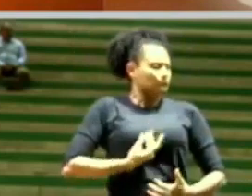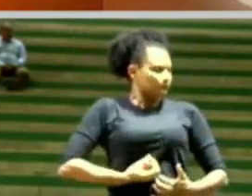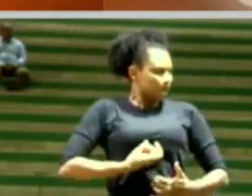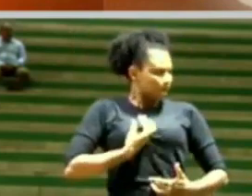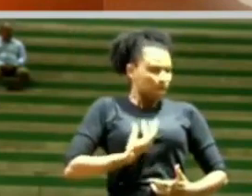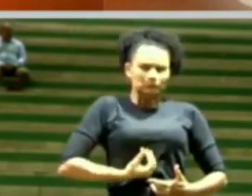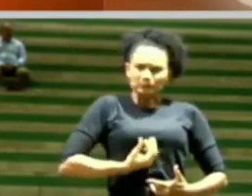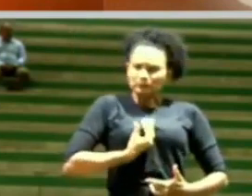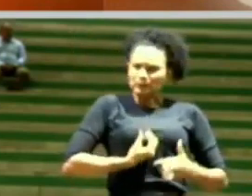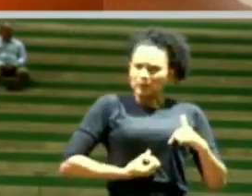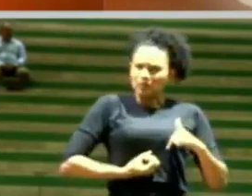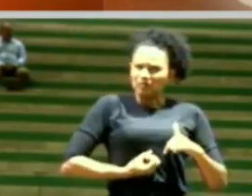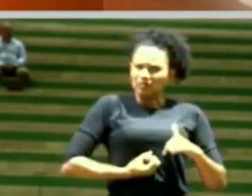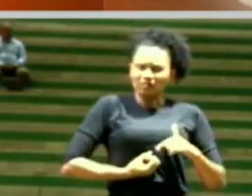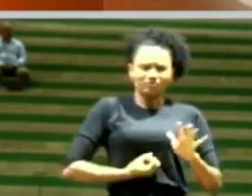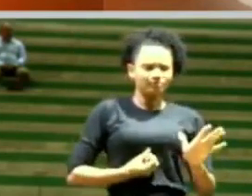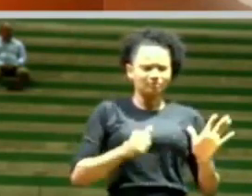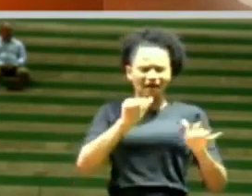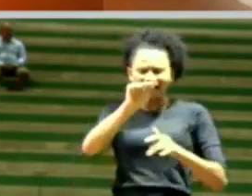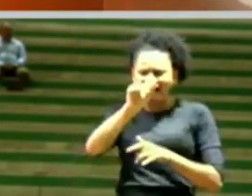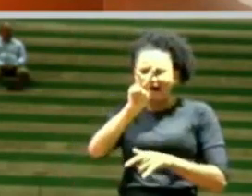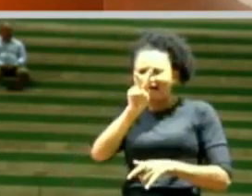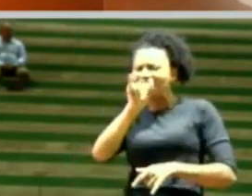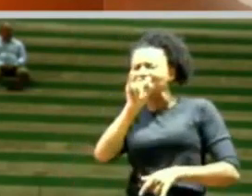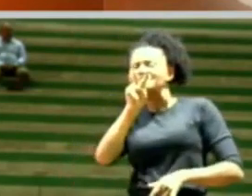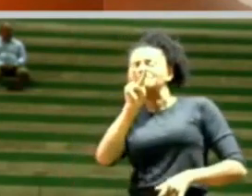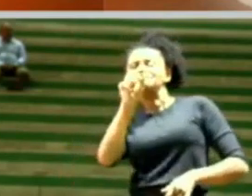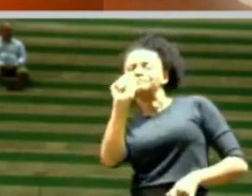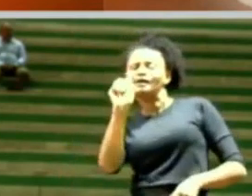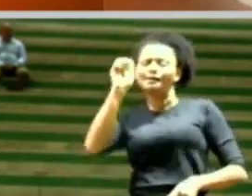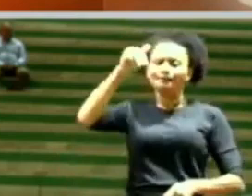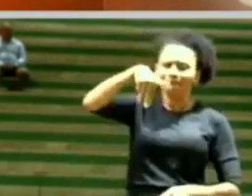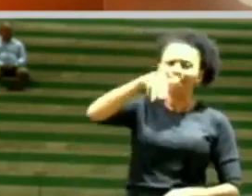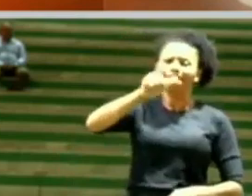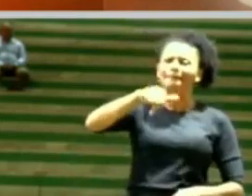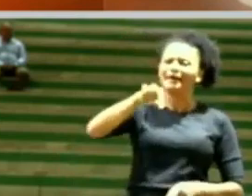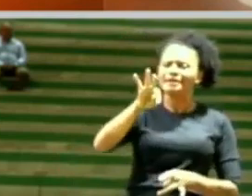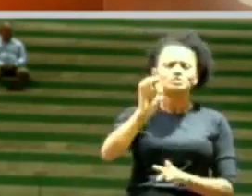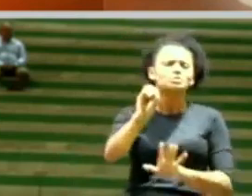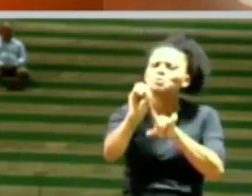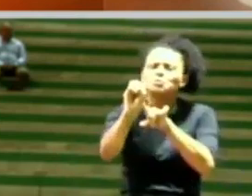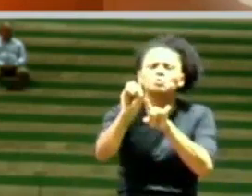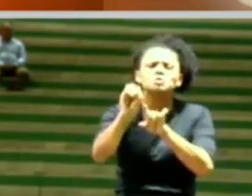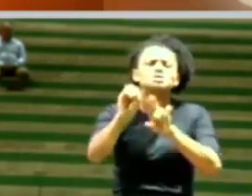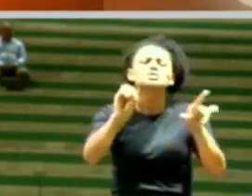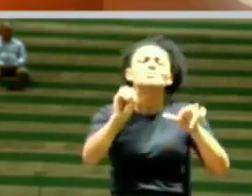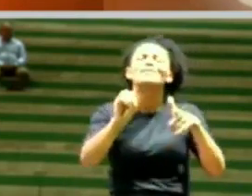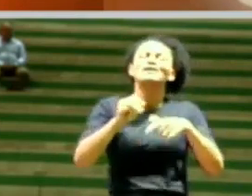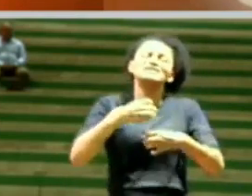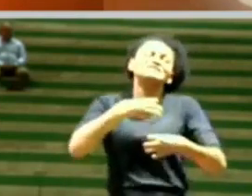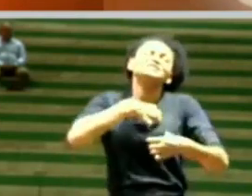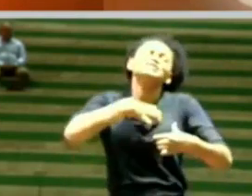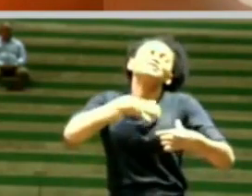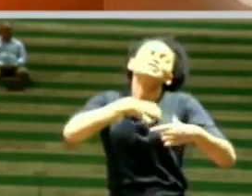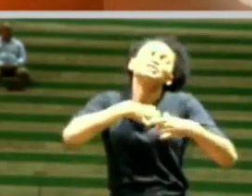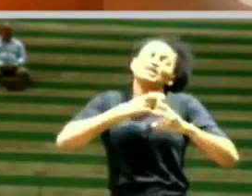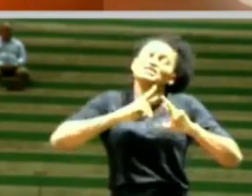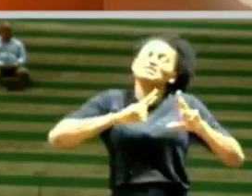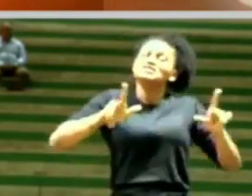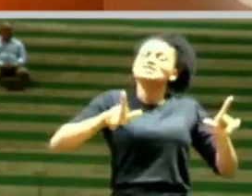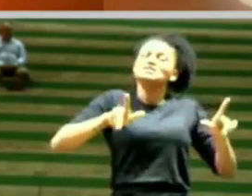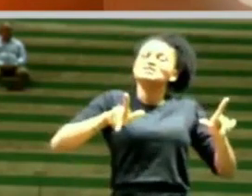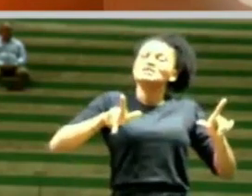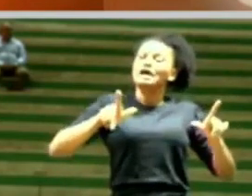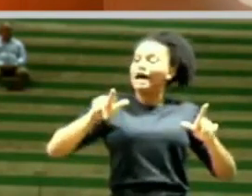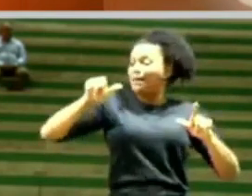aqui. Não, isso não é avivamento. Isso pode ser um sentimento promovido